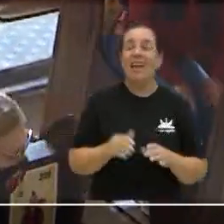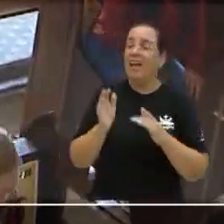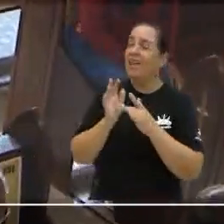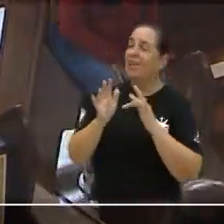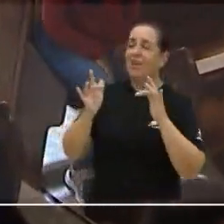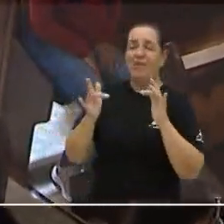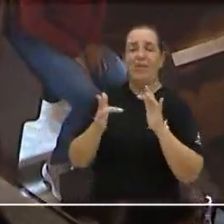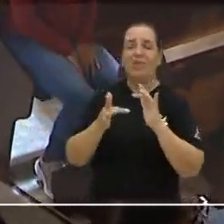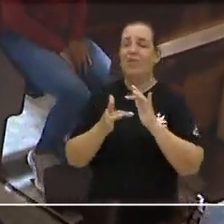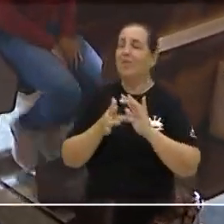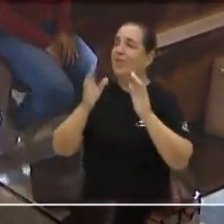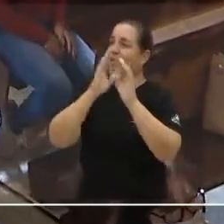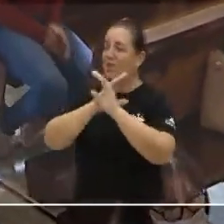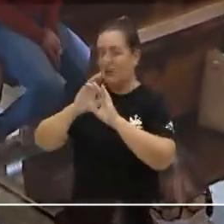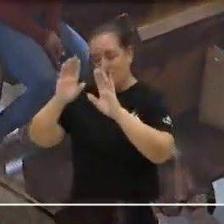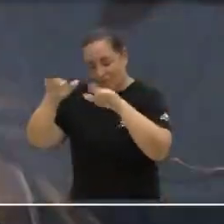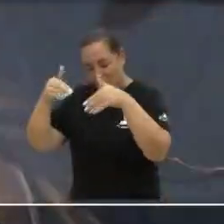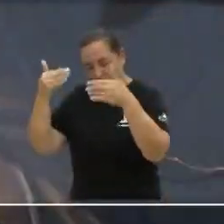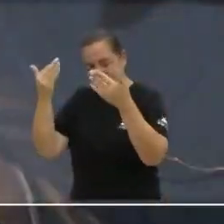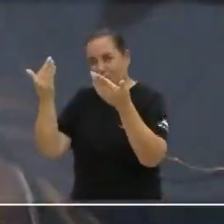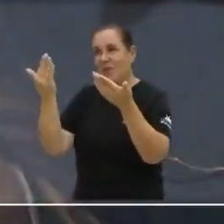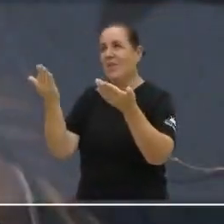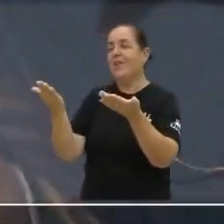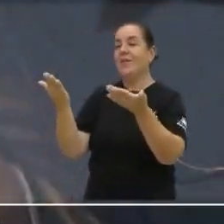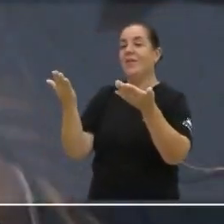Jesus, eu confio em